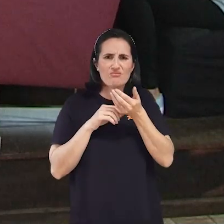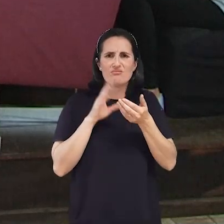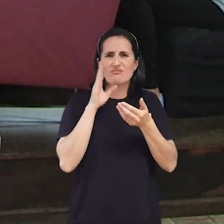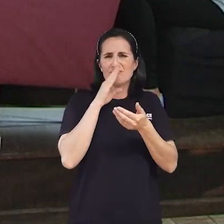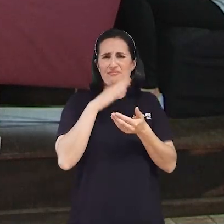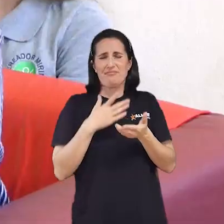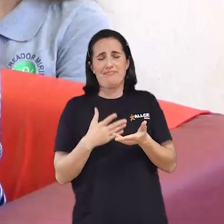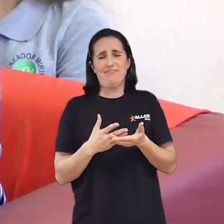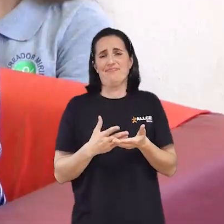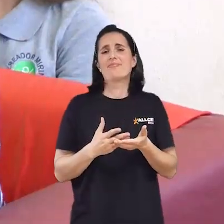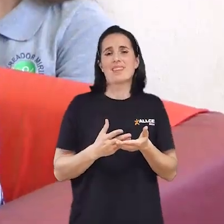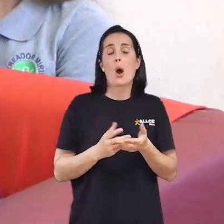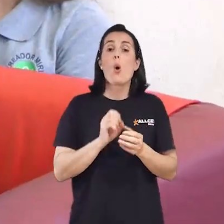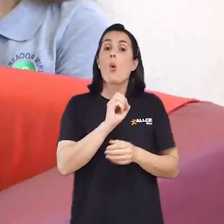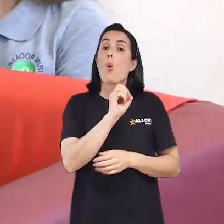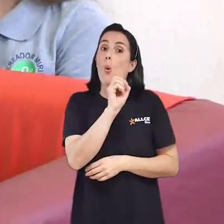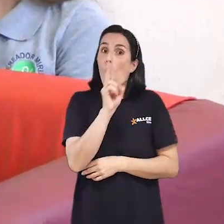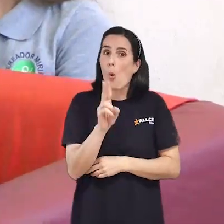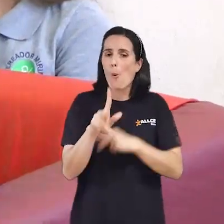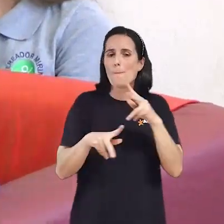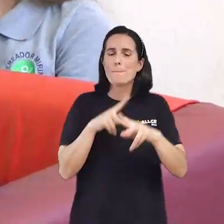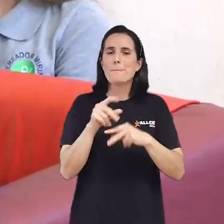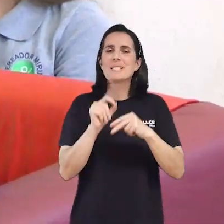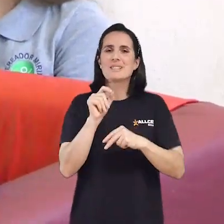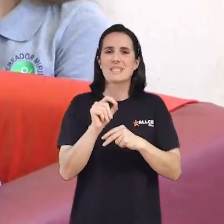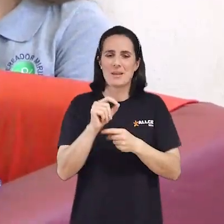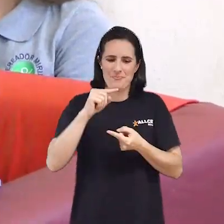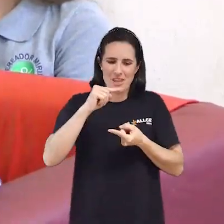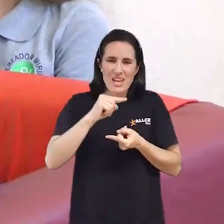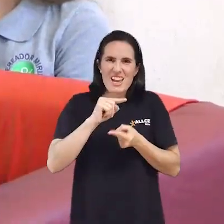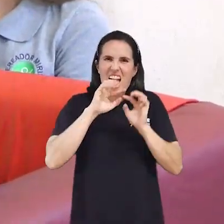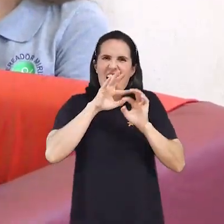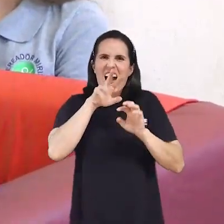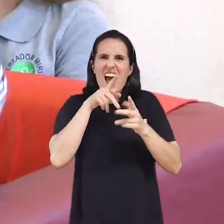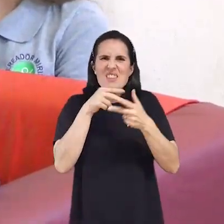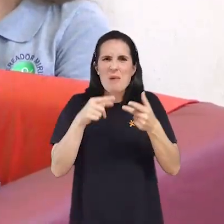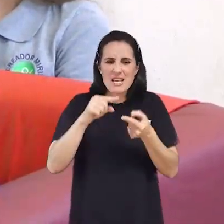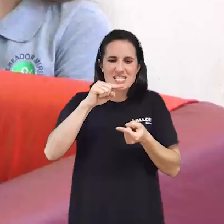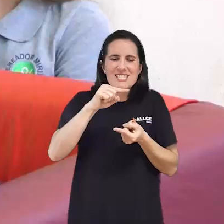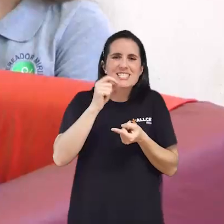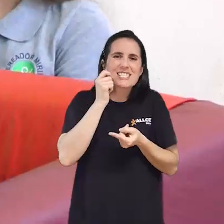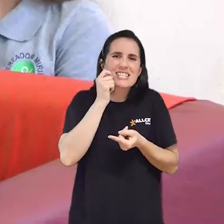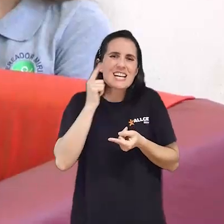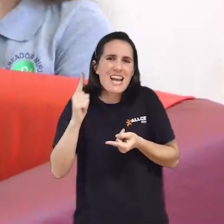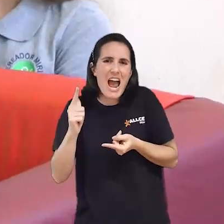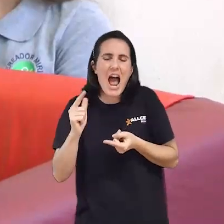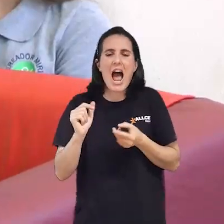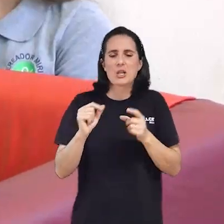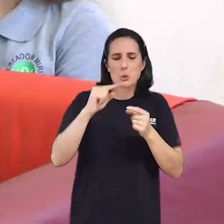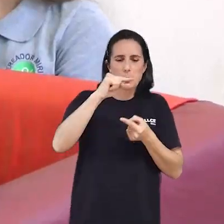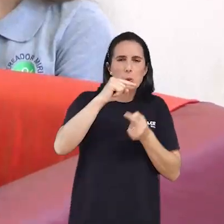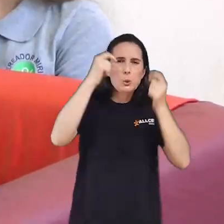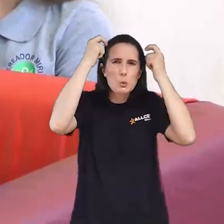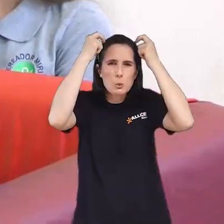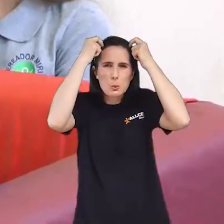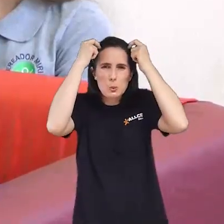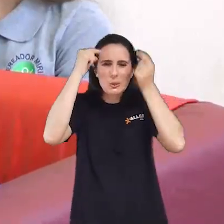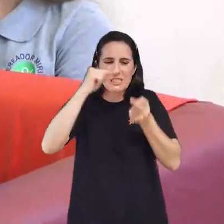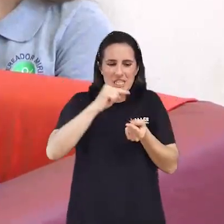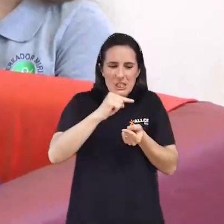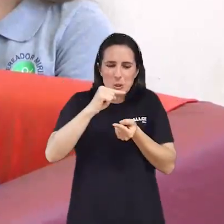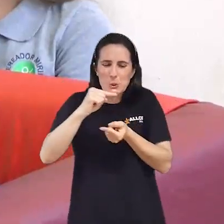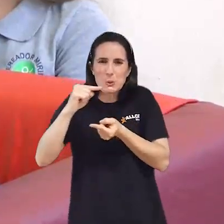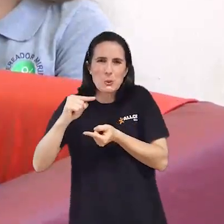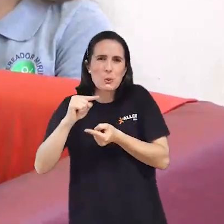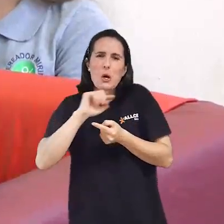mãe sabonete. Naquela época tinha sabonetes, assim, muito simplesinhos, né? Que no começo cheirava, mas depois